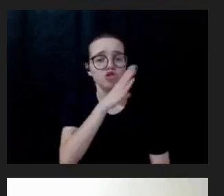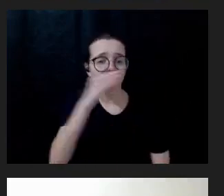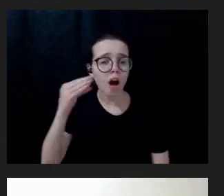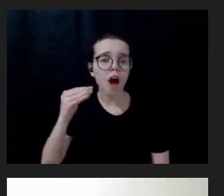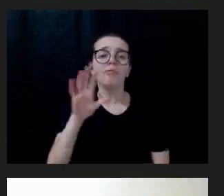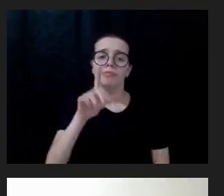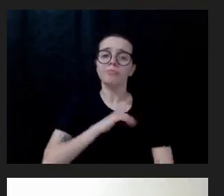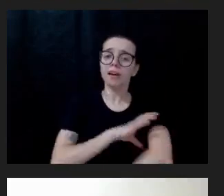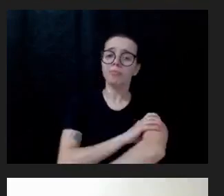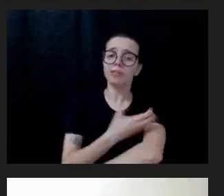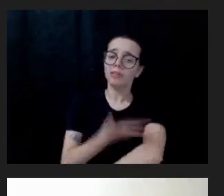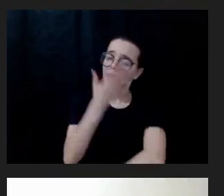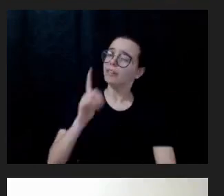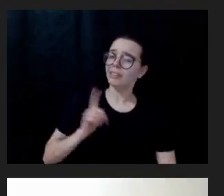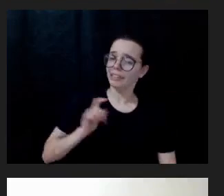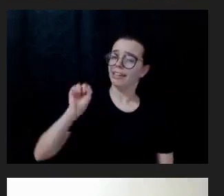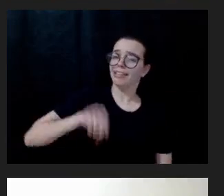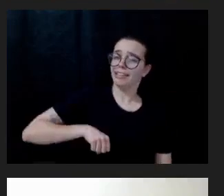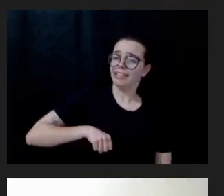Inclusive,